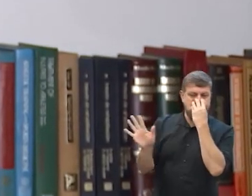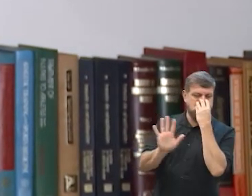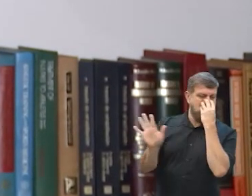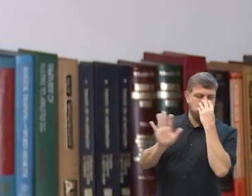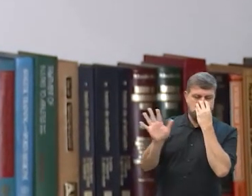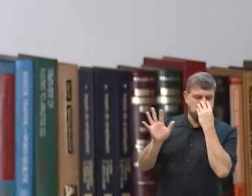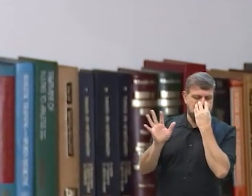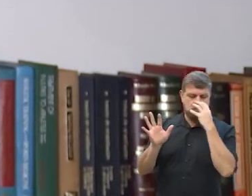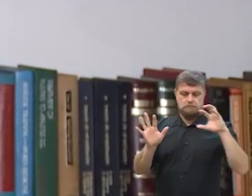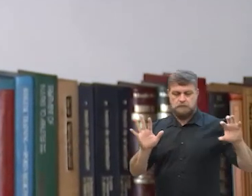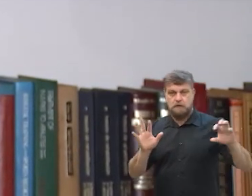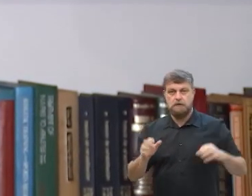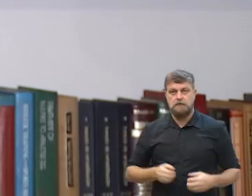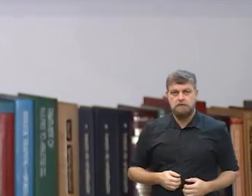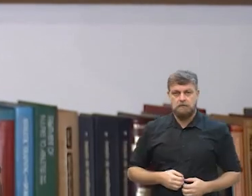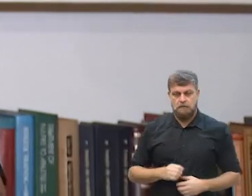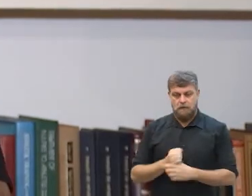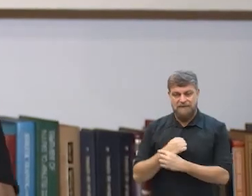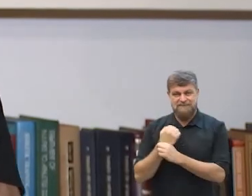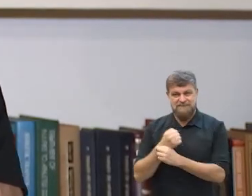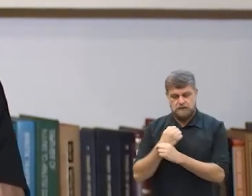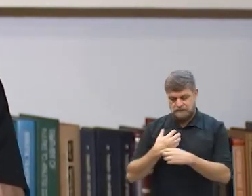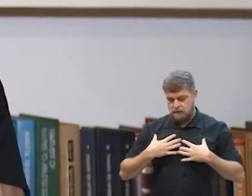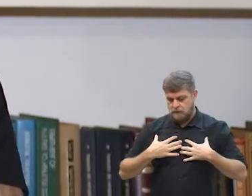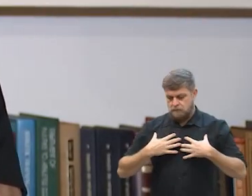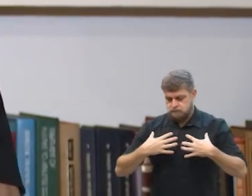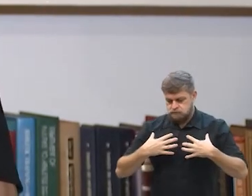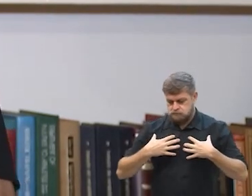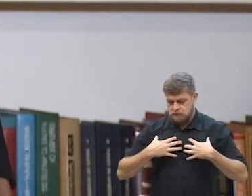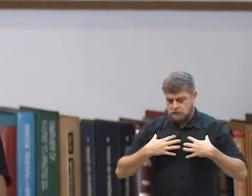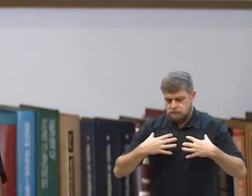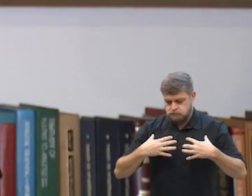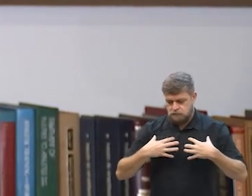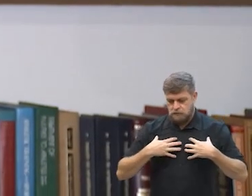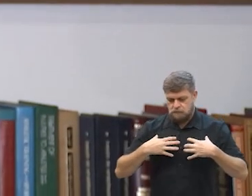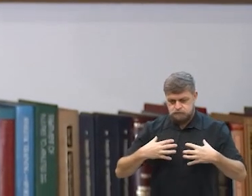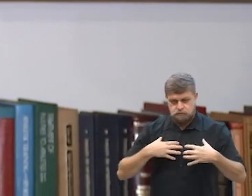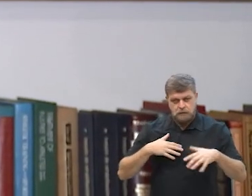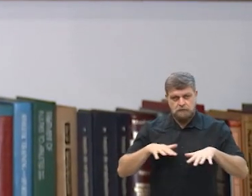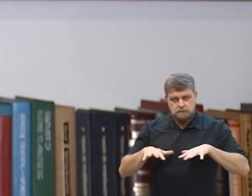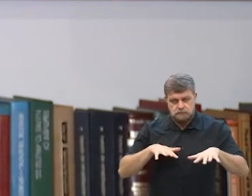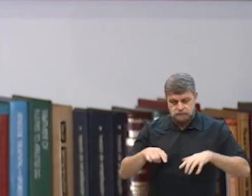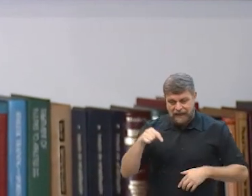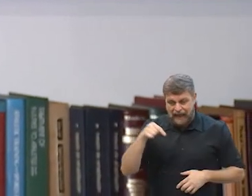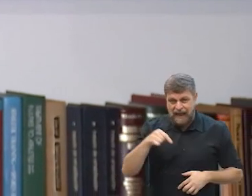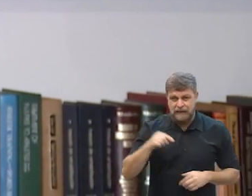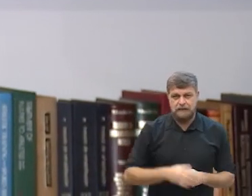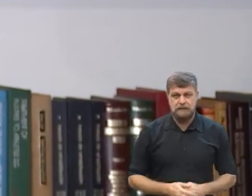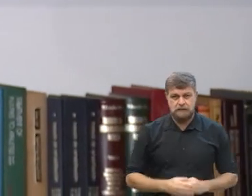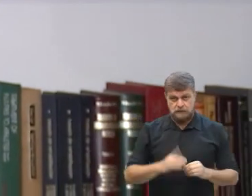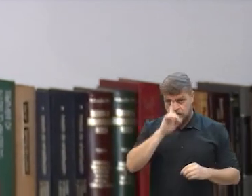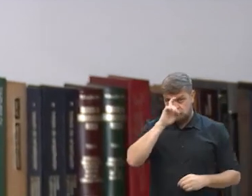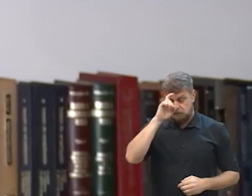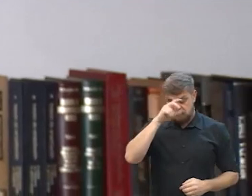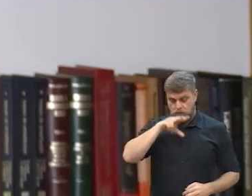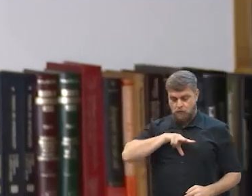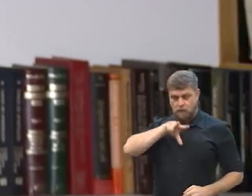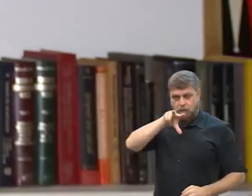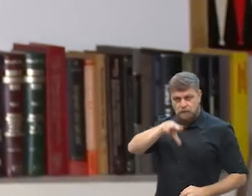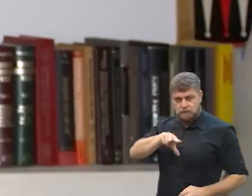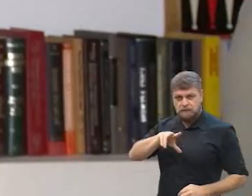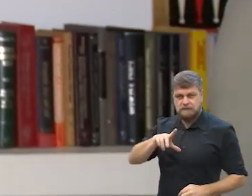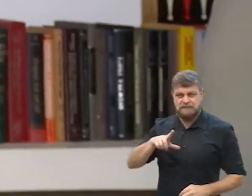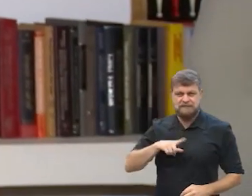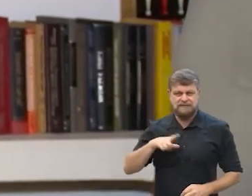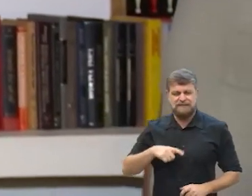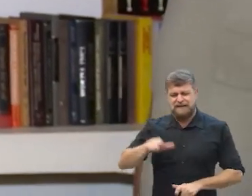entubado, com fisioterapia, com os fisioterapeutas, e fui no hospital aqui na Beneficência Portuguesa de Campinas. O pessoal, o